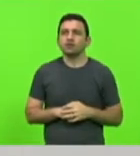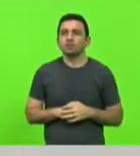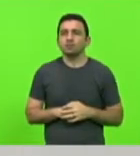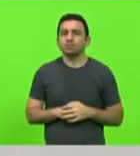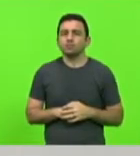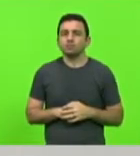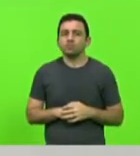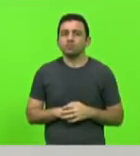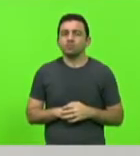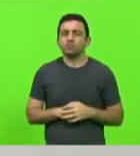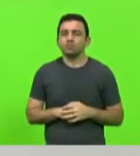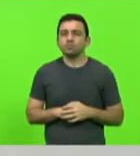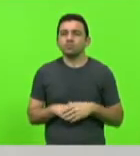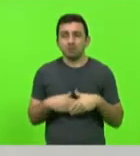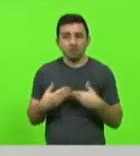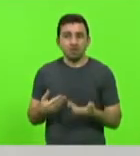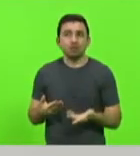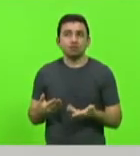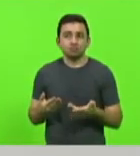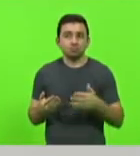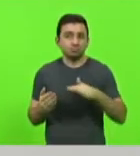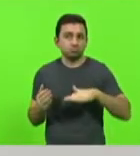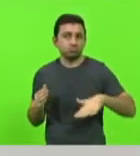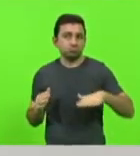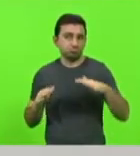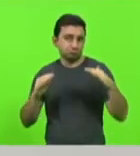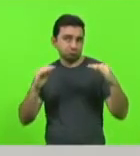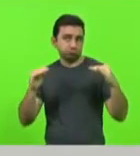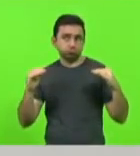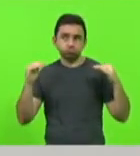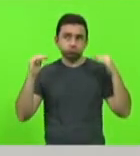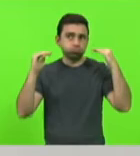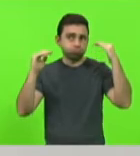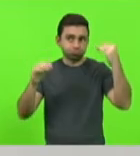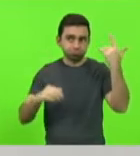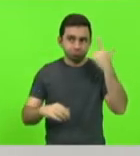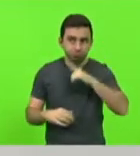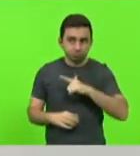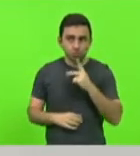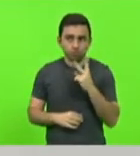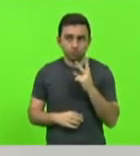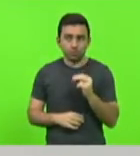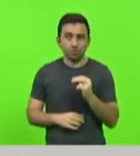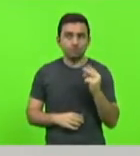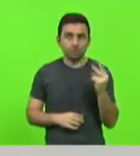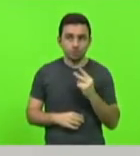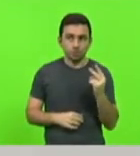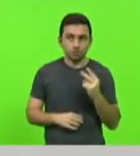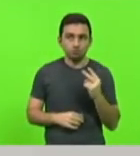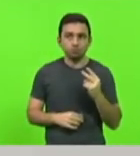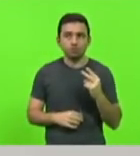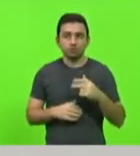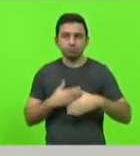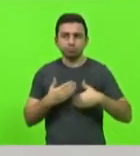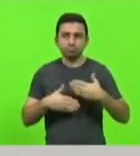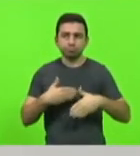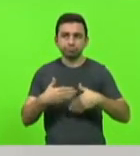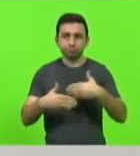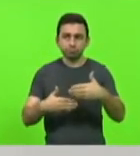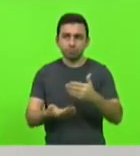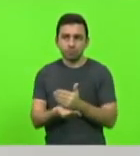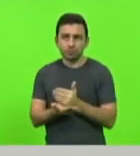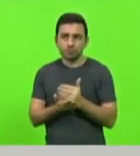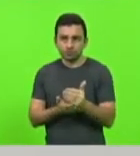este é um grande empreendimento que deve ser inaugurado ao longo de 2022, e ele vai possibilitar